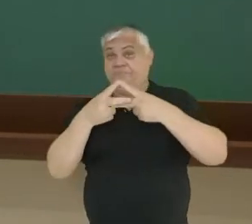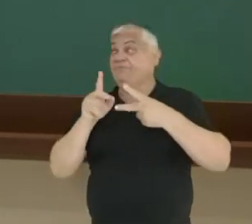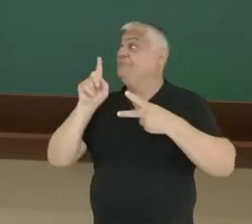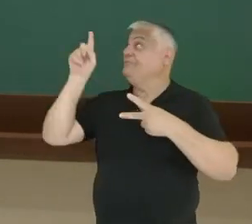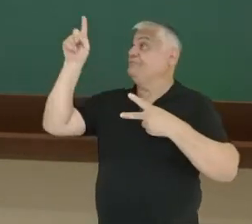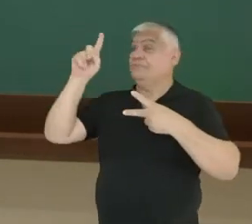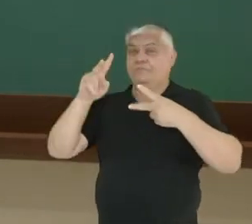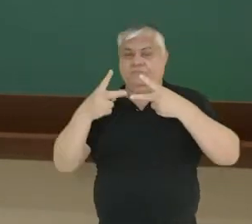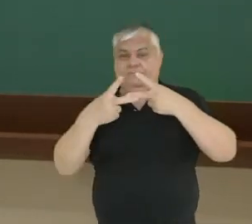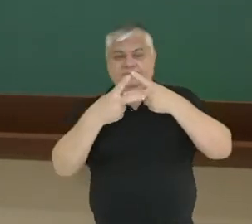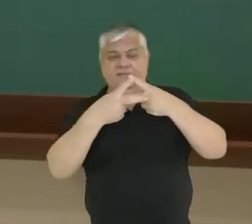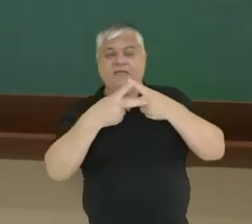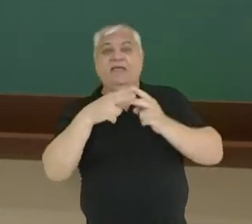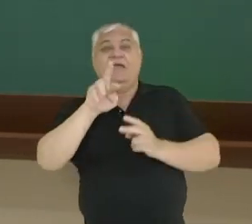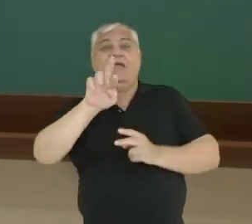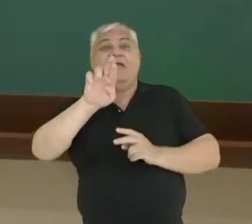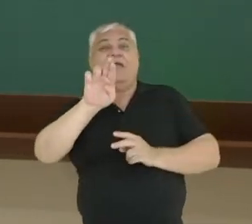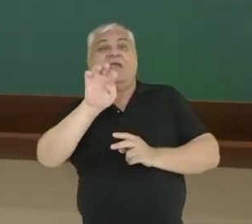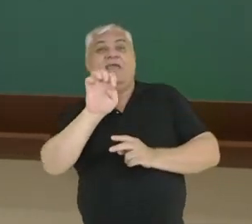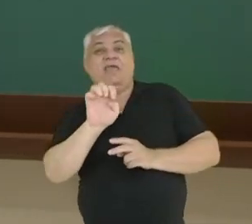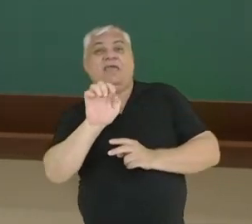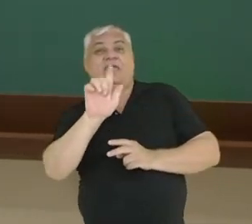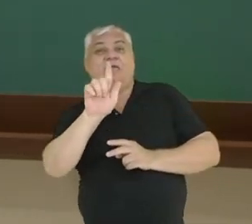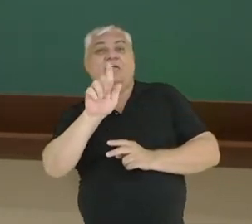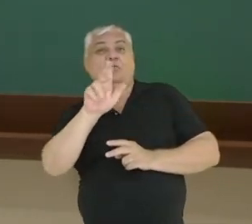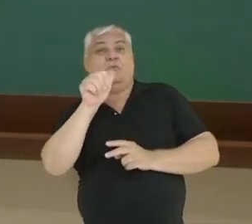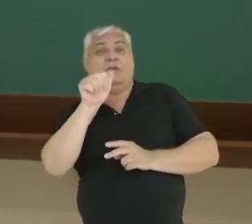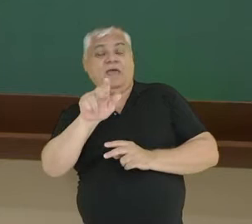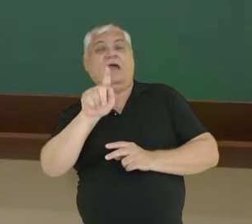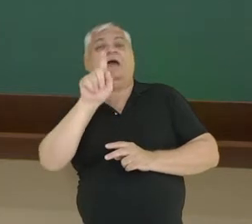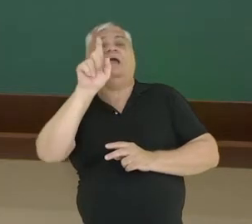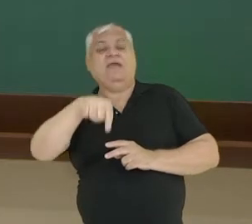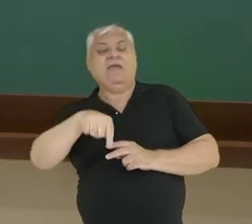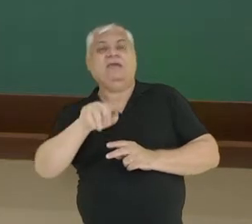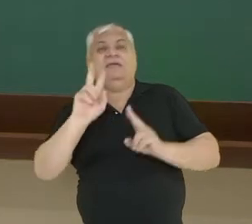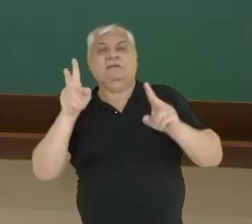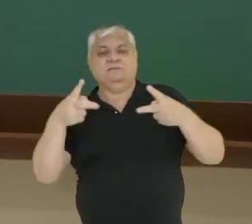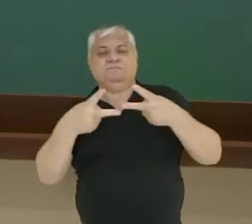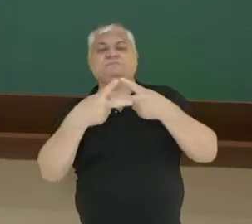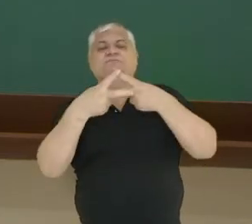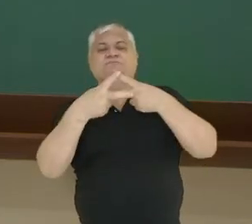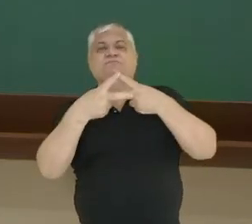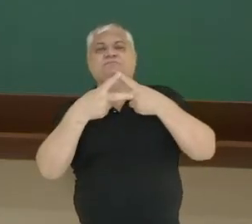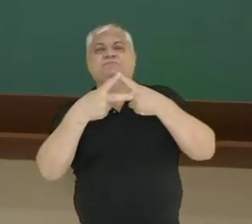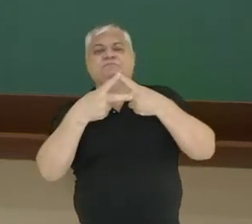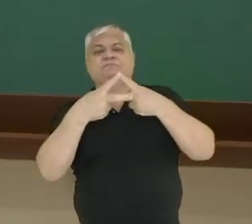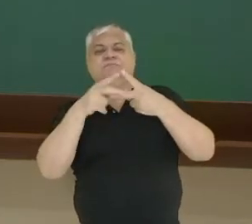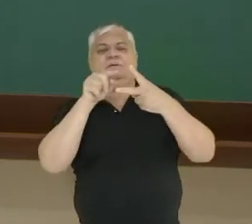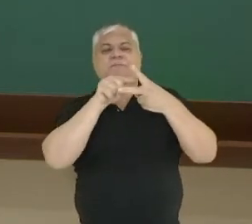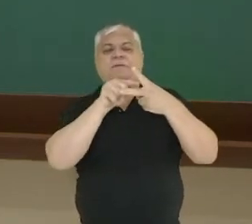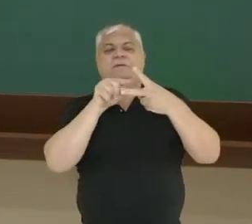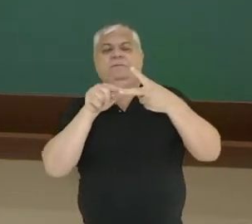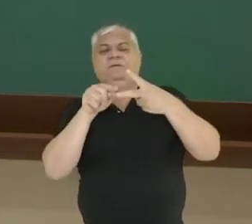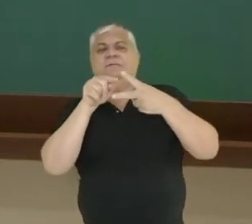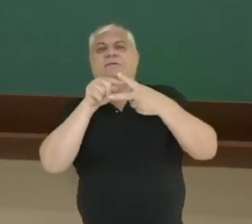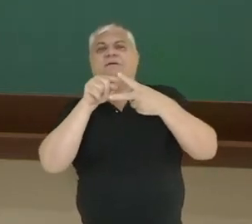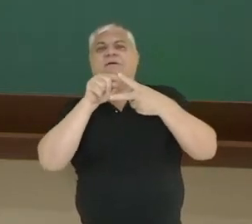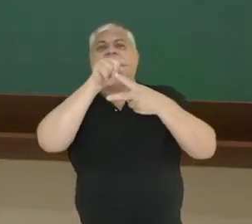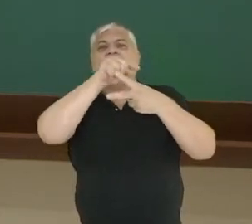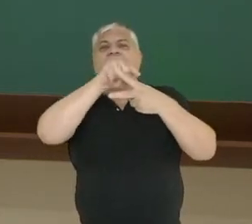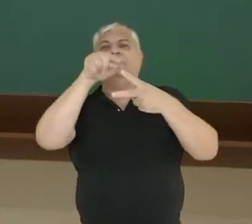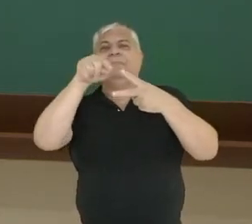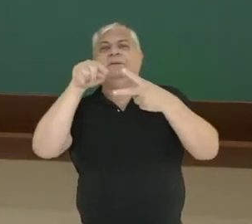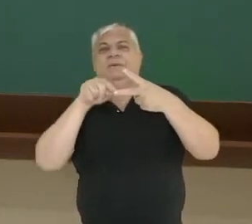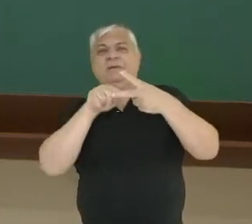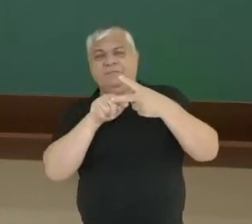um polígono regular, nós estamos falando do triângulo equilátero. O triângulo equilátero, ele vai